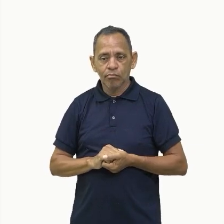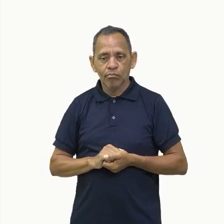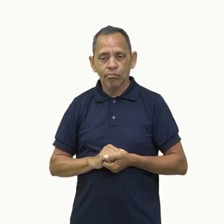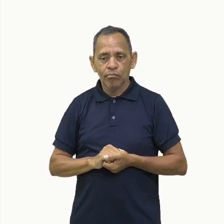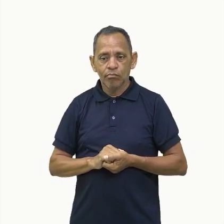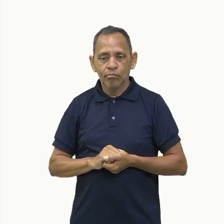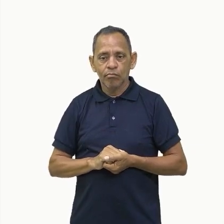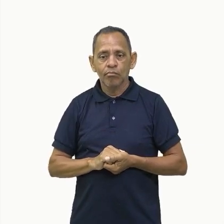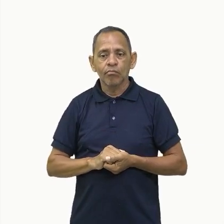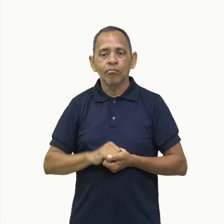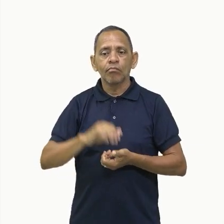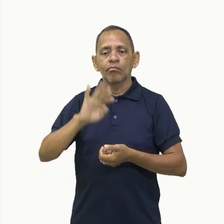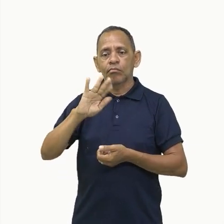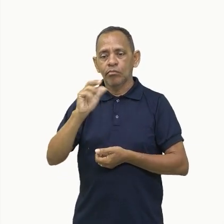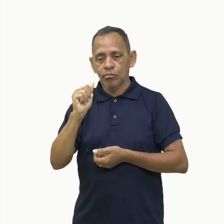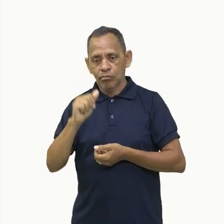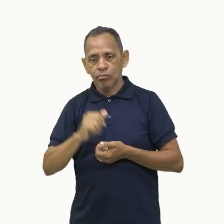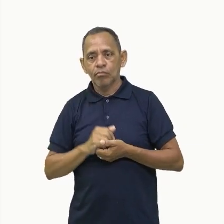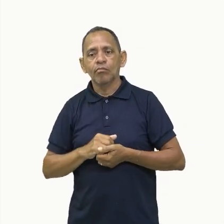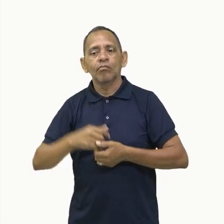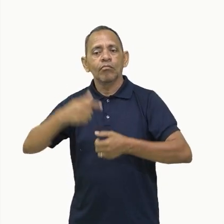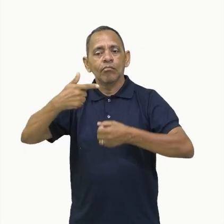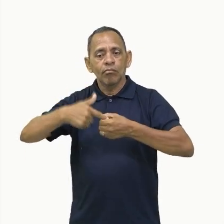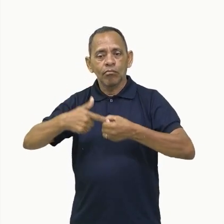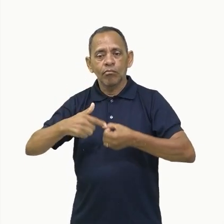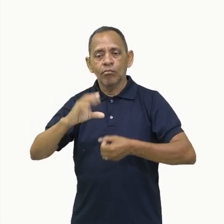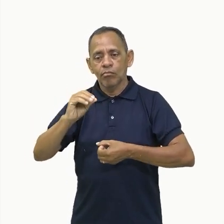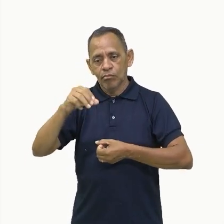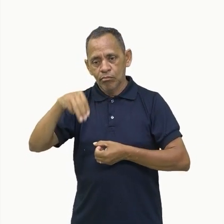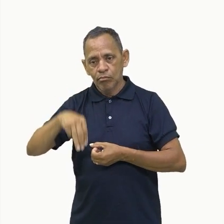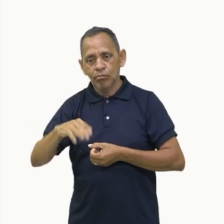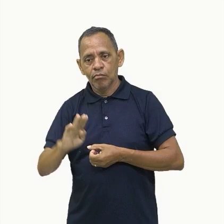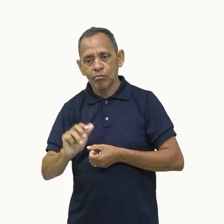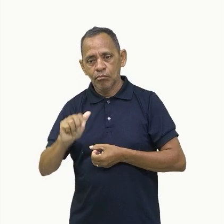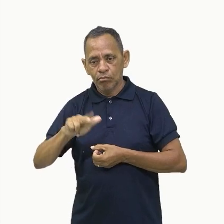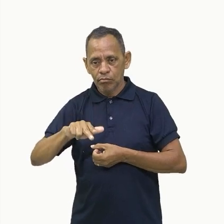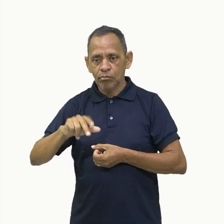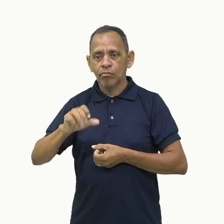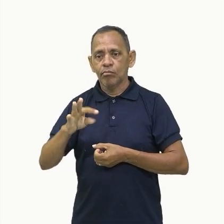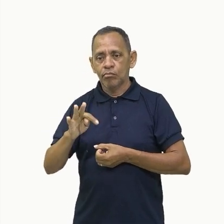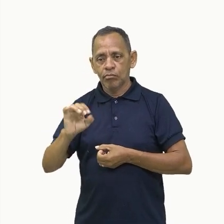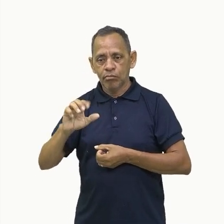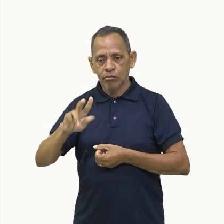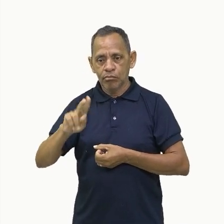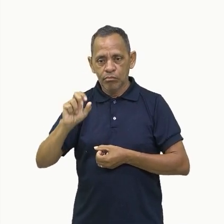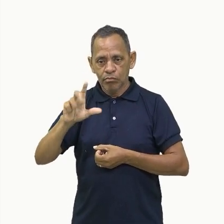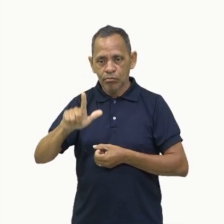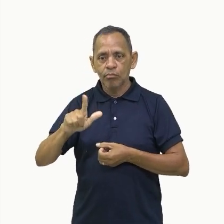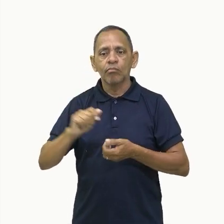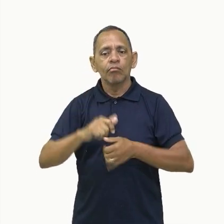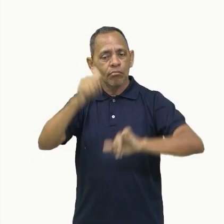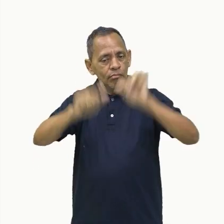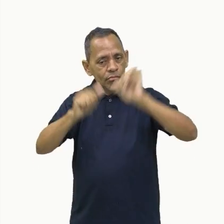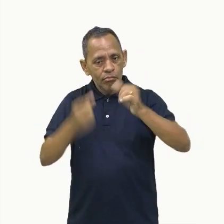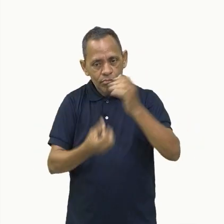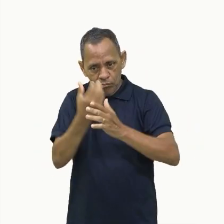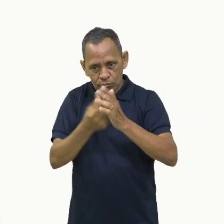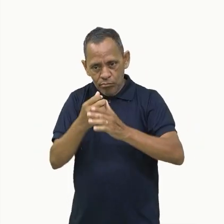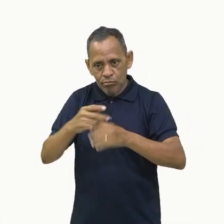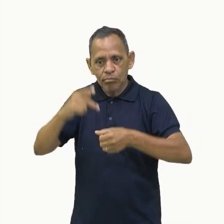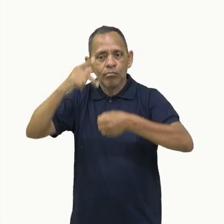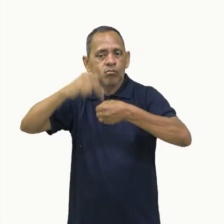e Biocombustíveis, que acaba mostrando essa análise para a gente da produção do petróleo e do